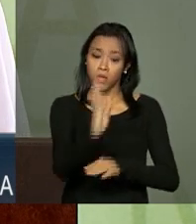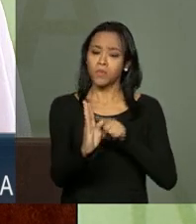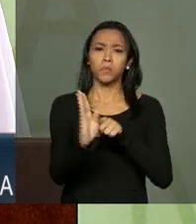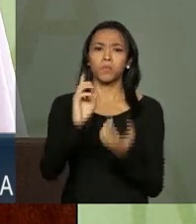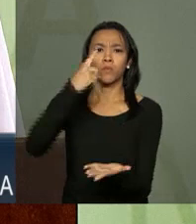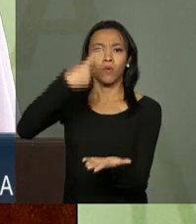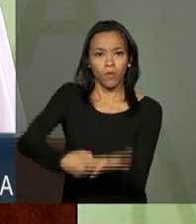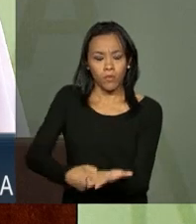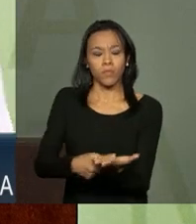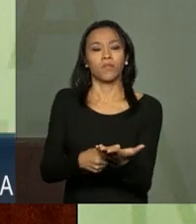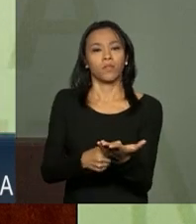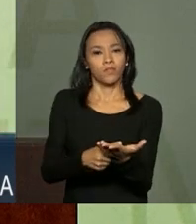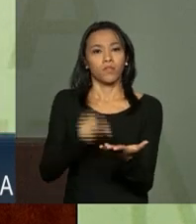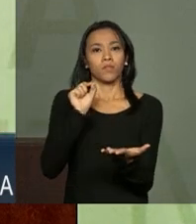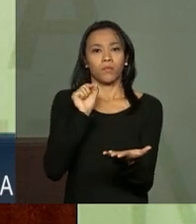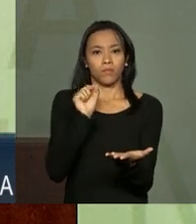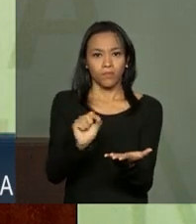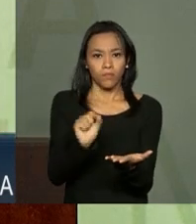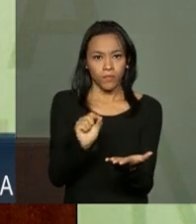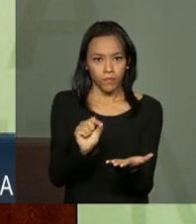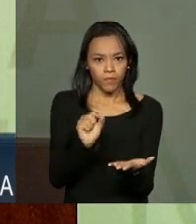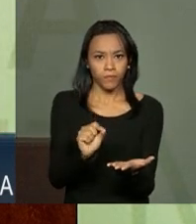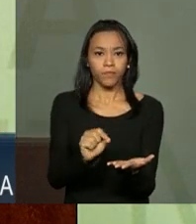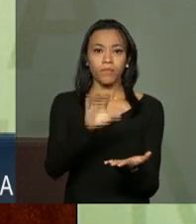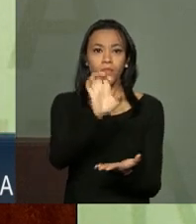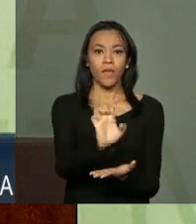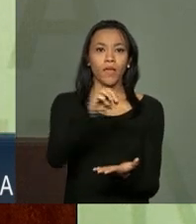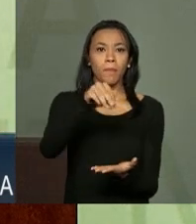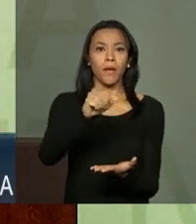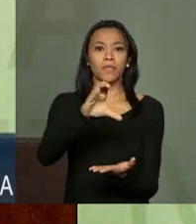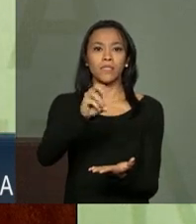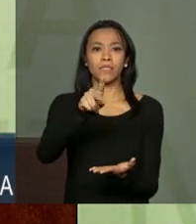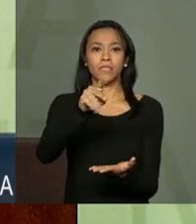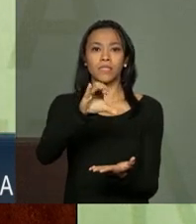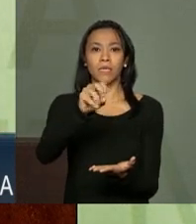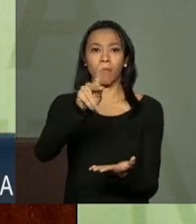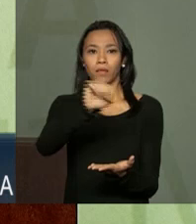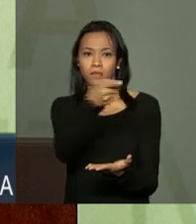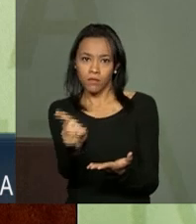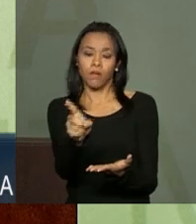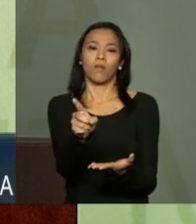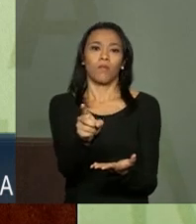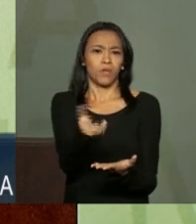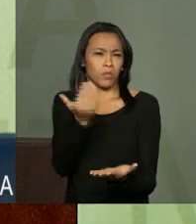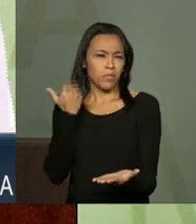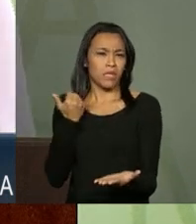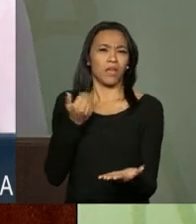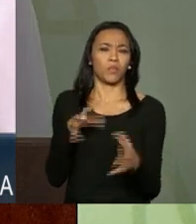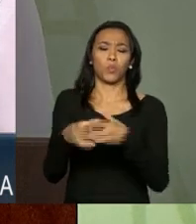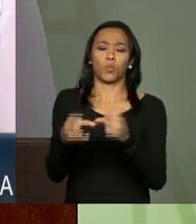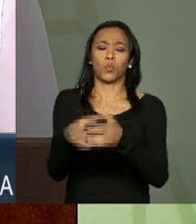comprometido com a emancipação de populações tradicionalmente